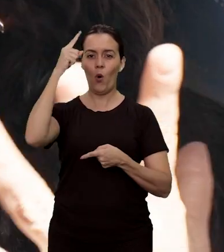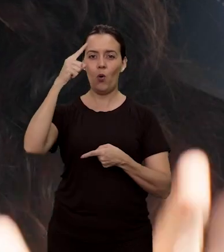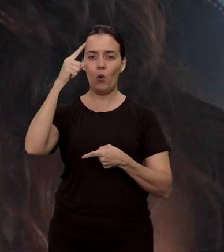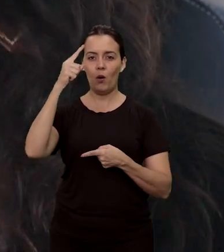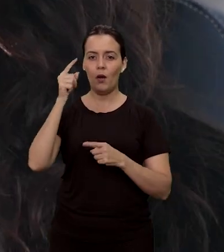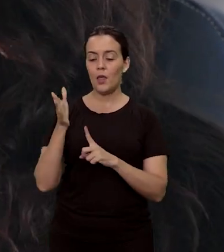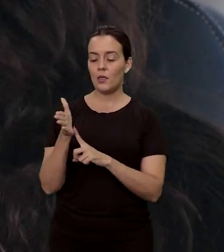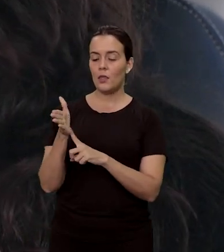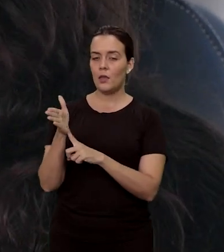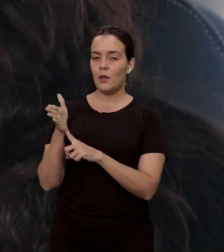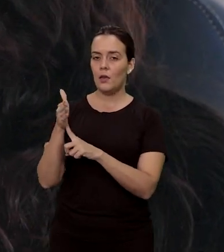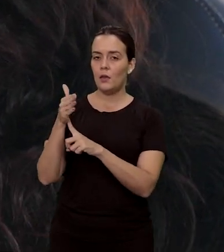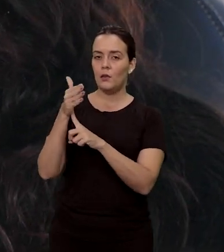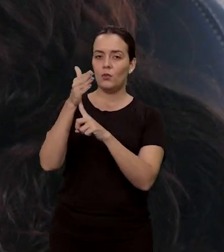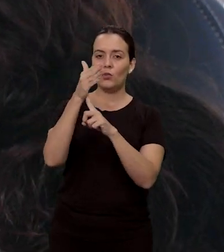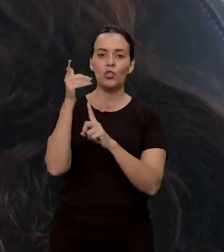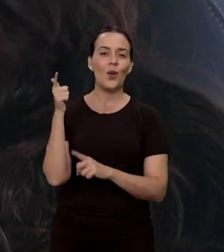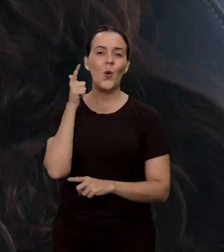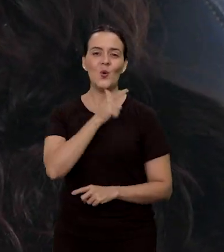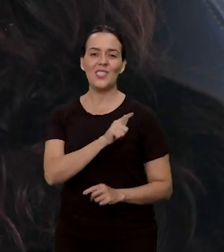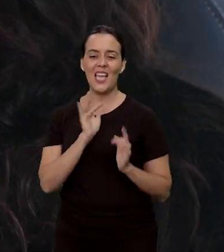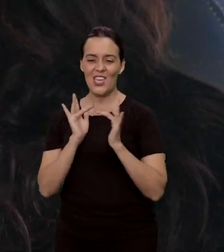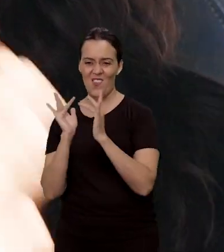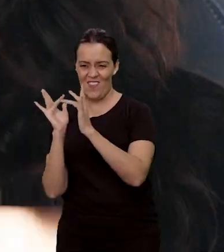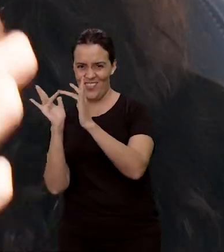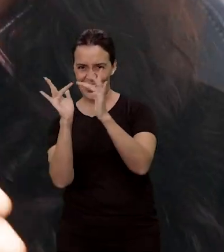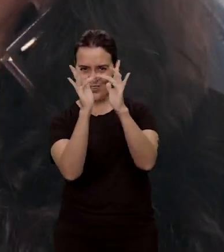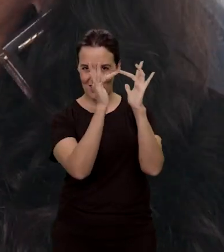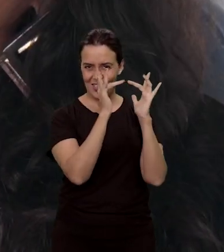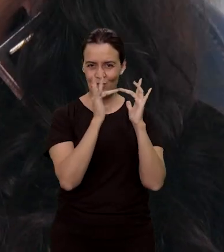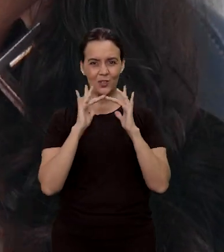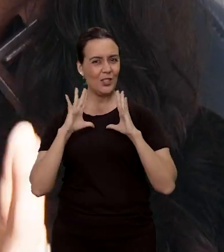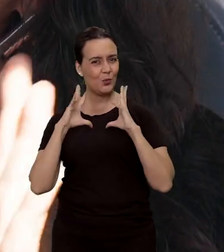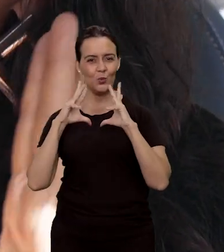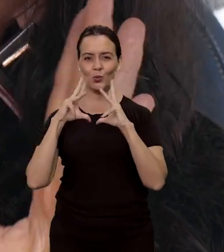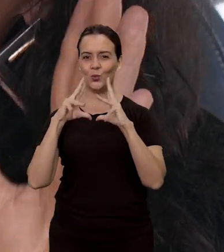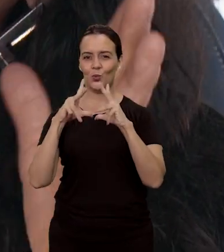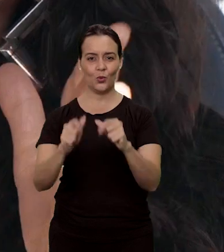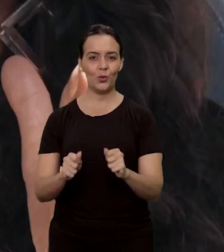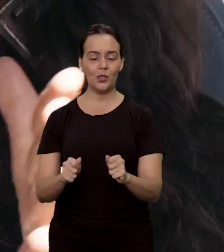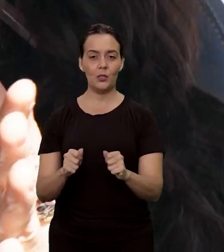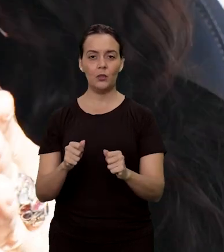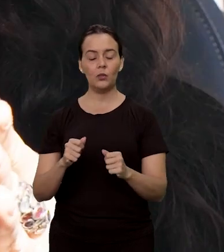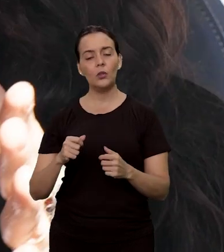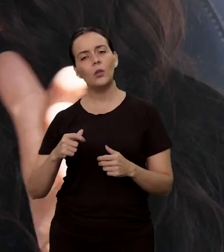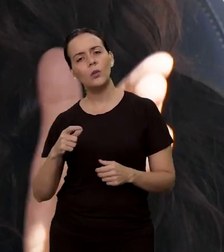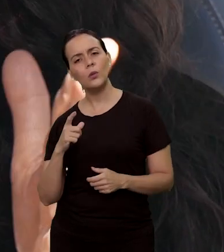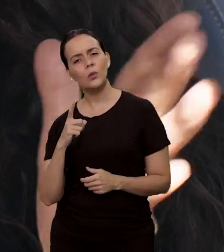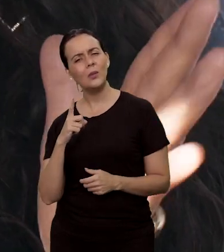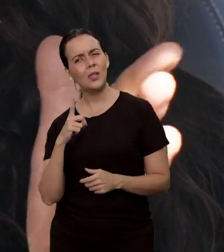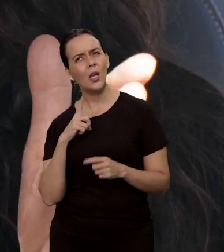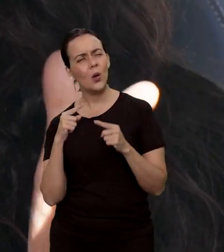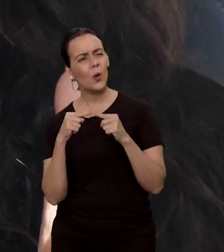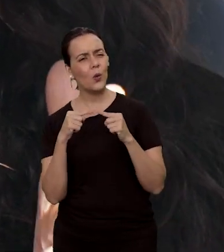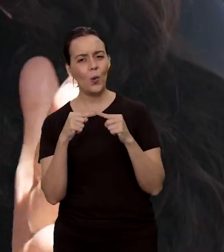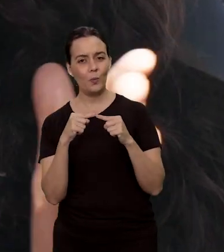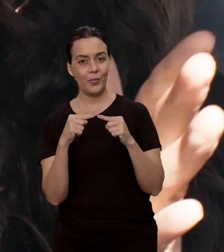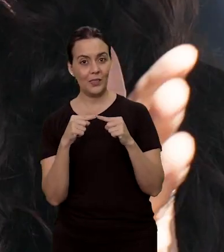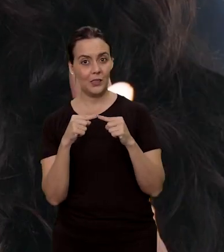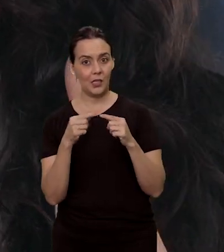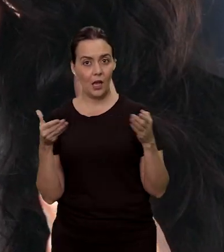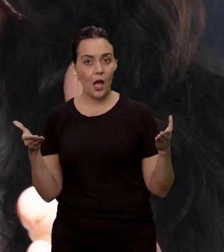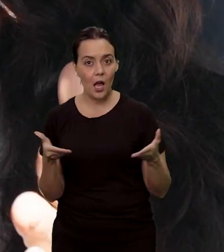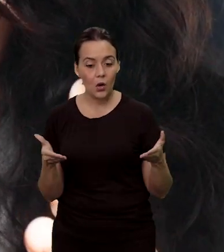conectar tudo com tudo, fora do tempo e do espaço. E que tem a ver com esse ciclo que a gente está atravessando. Porque se a gente